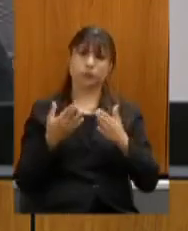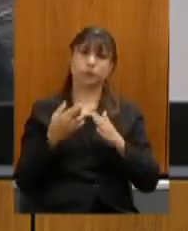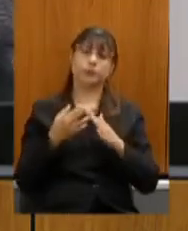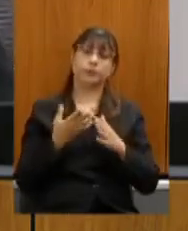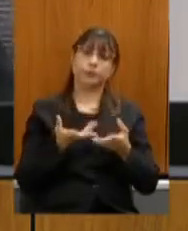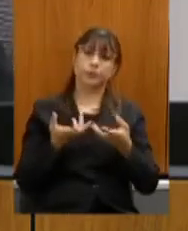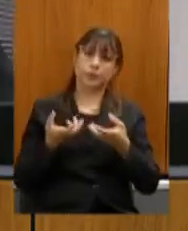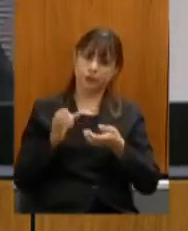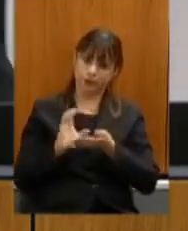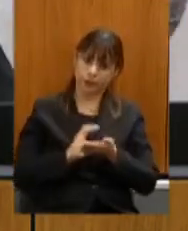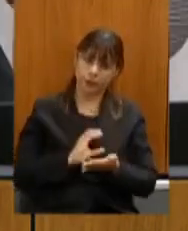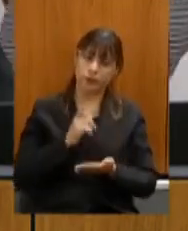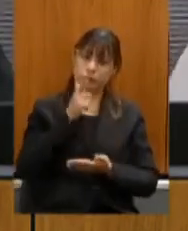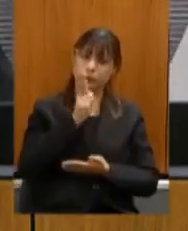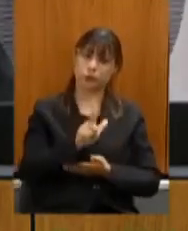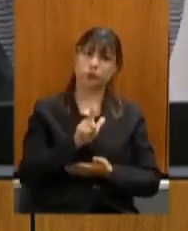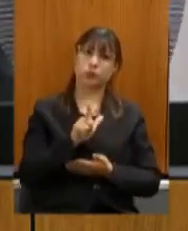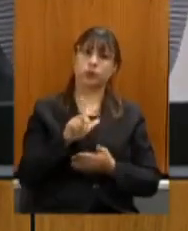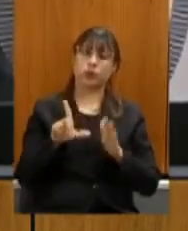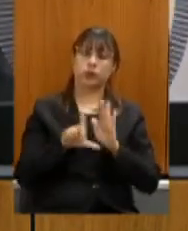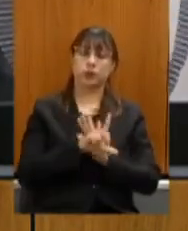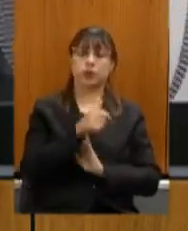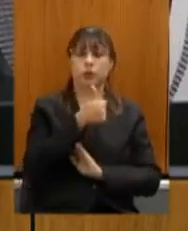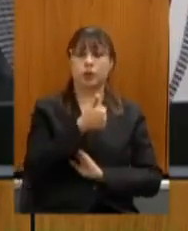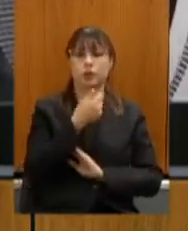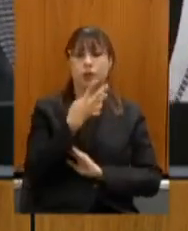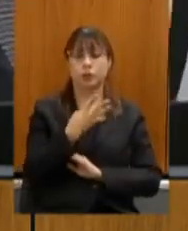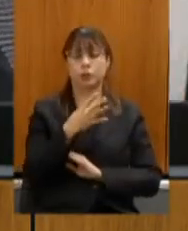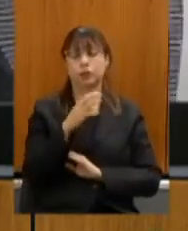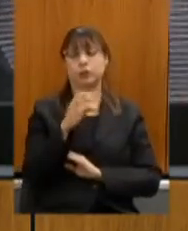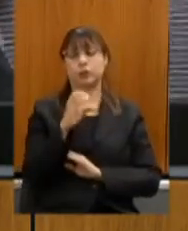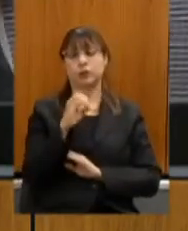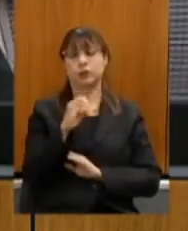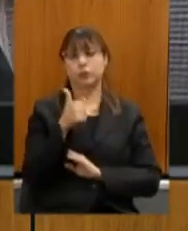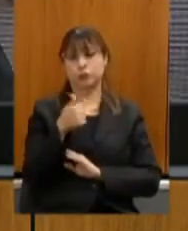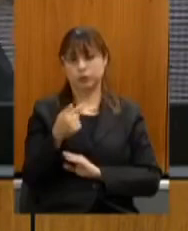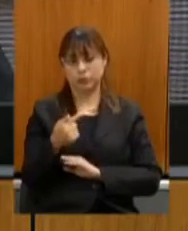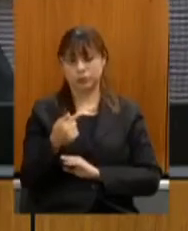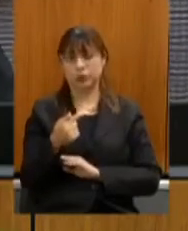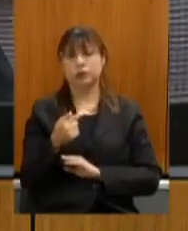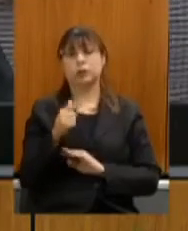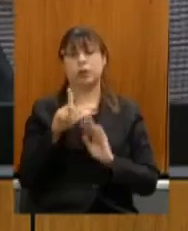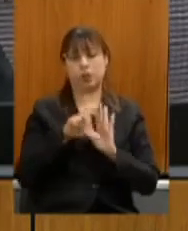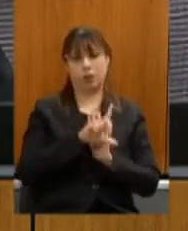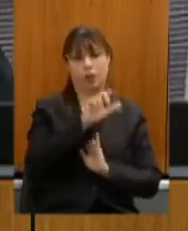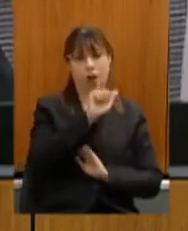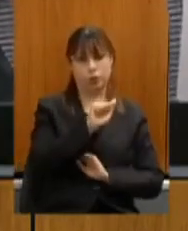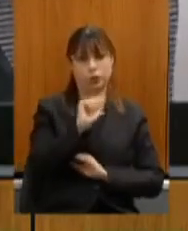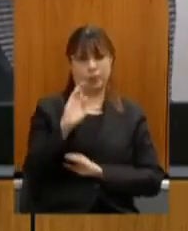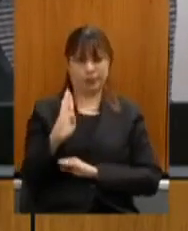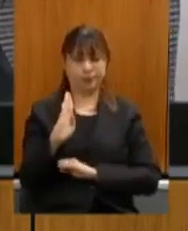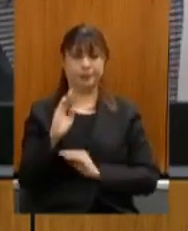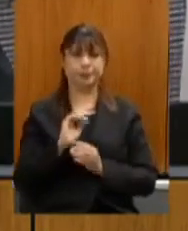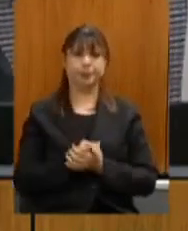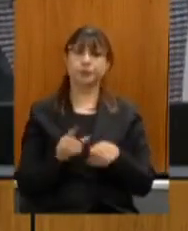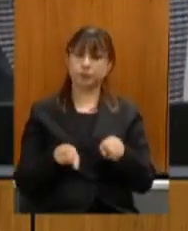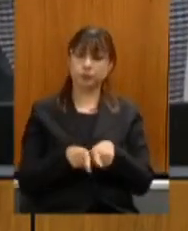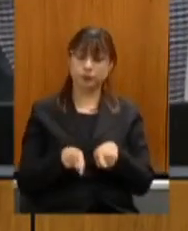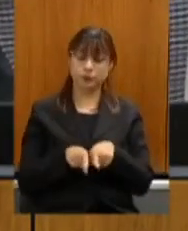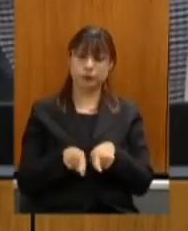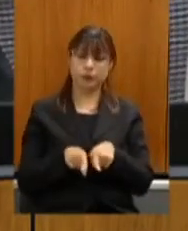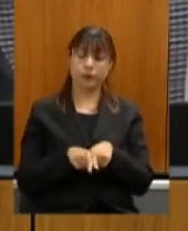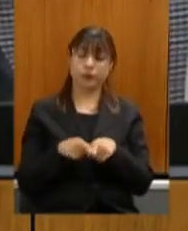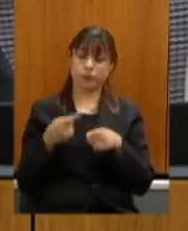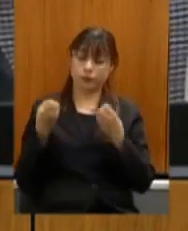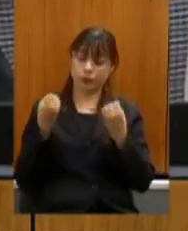recebimento dos recursos da lei federal 14.017 de 2020 lei Aldir Branco bem como informe